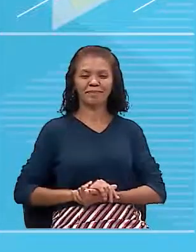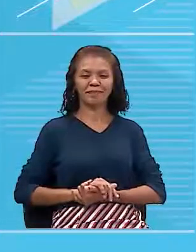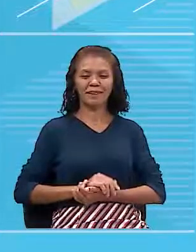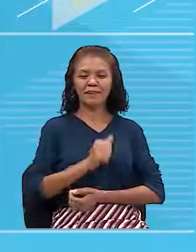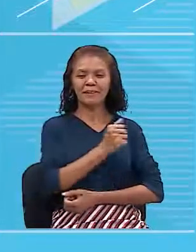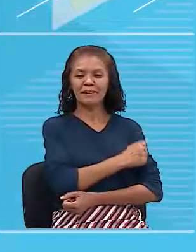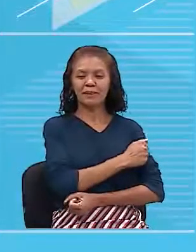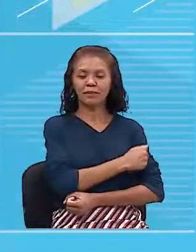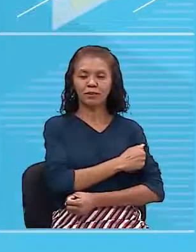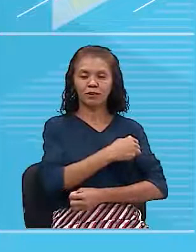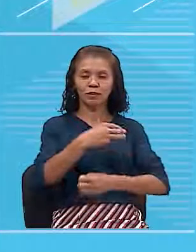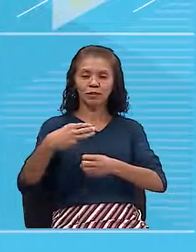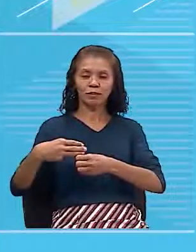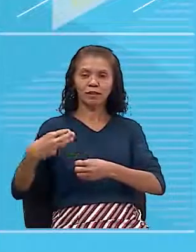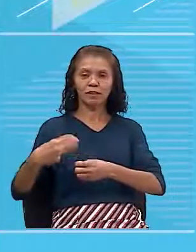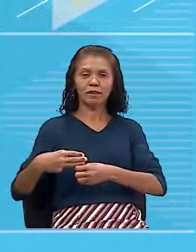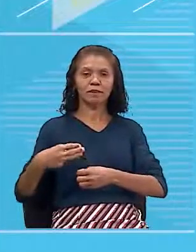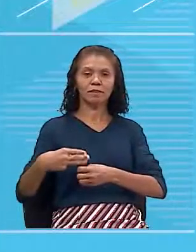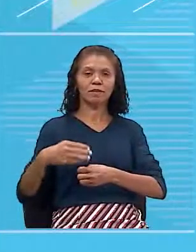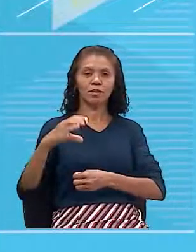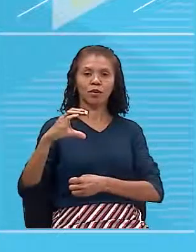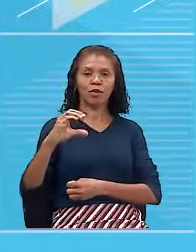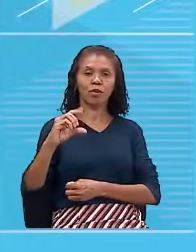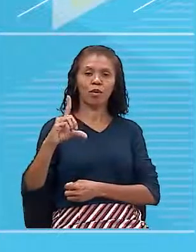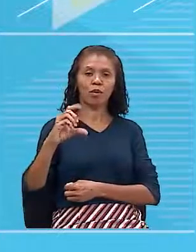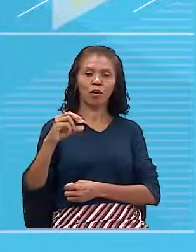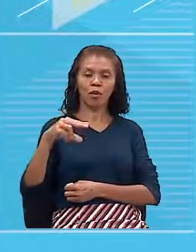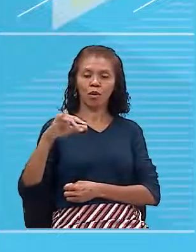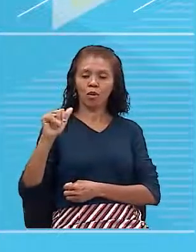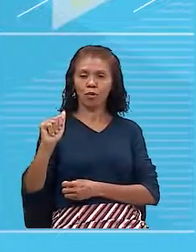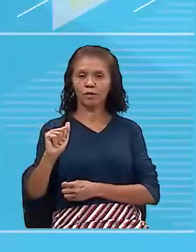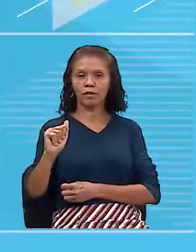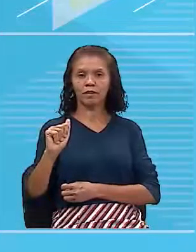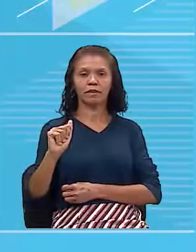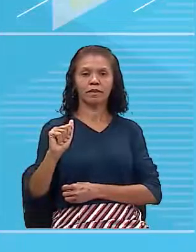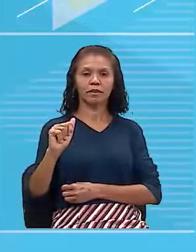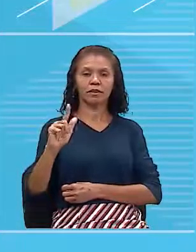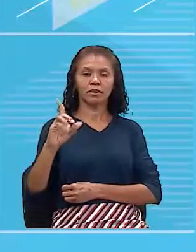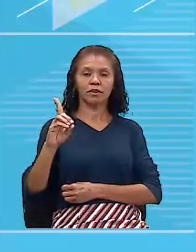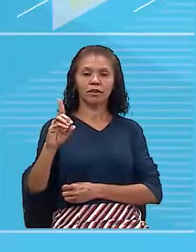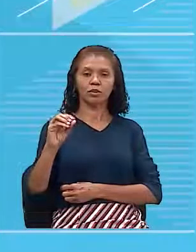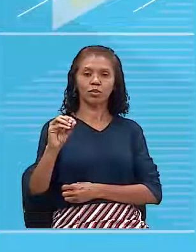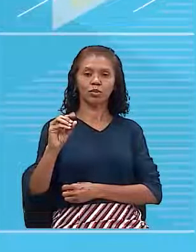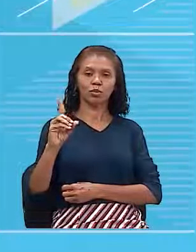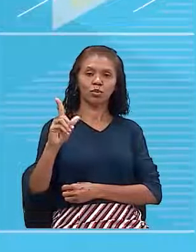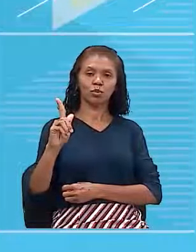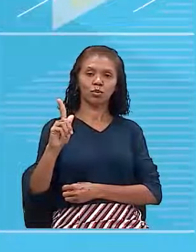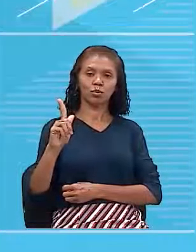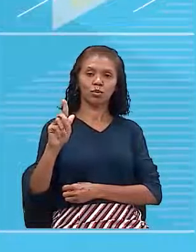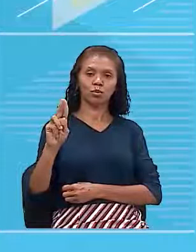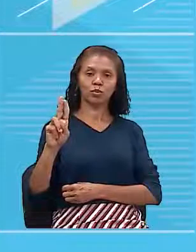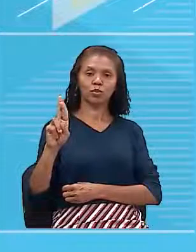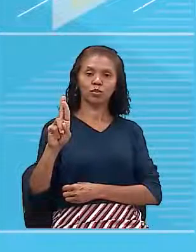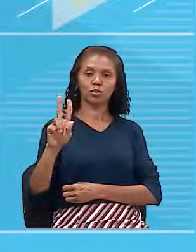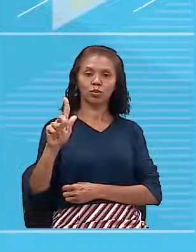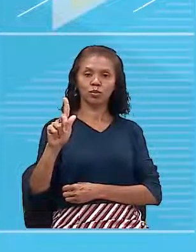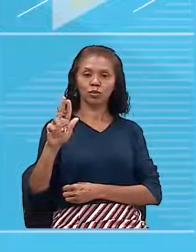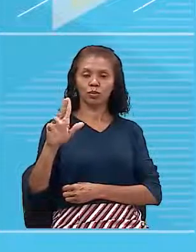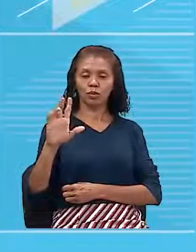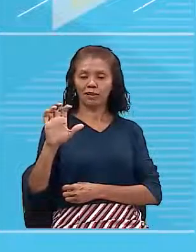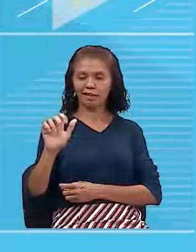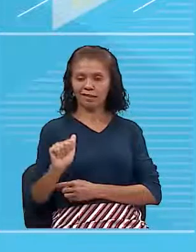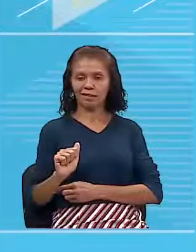e quem é a organela citoplasmática responsável pela respiração